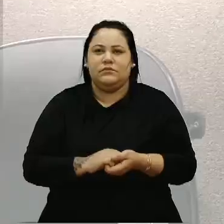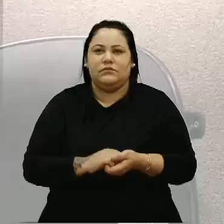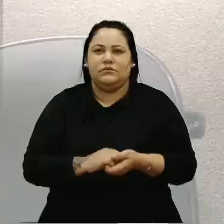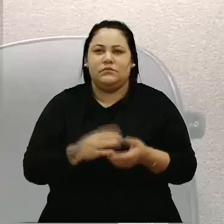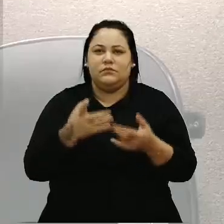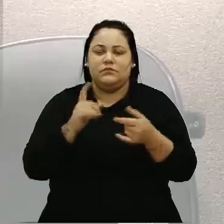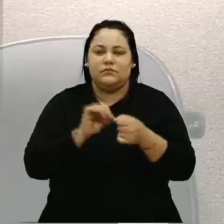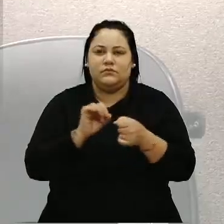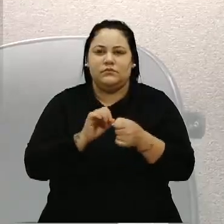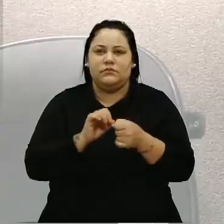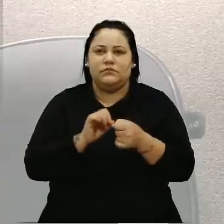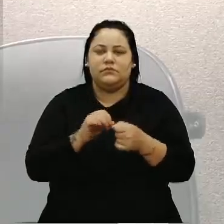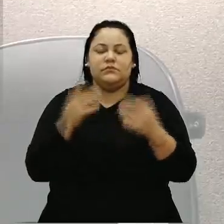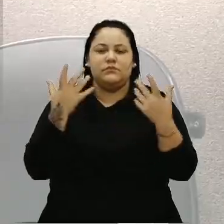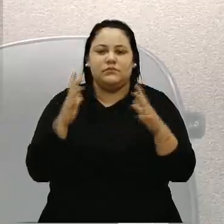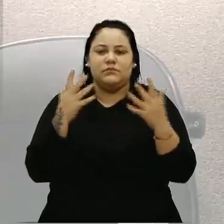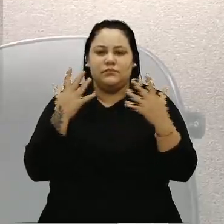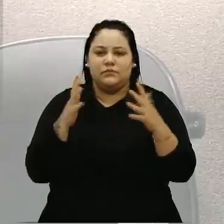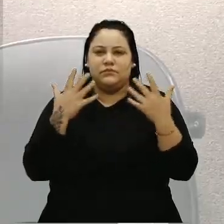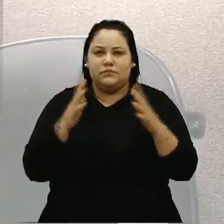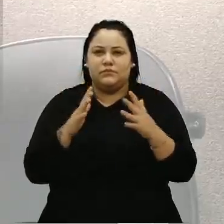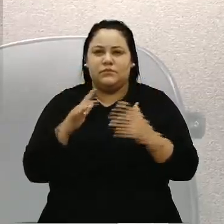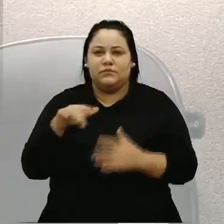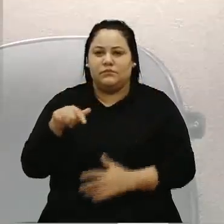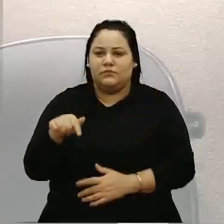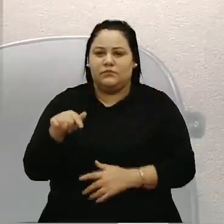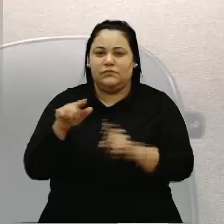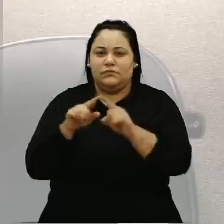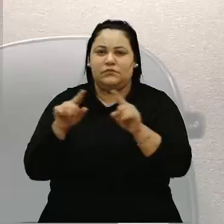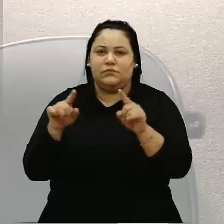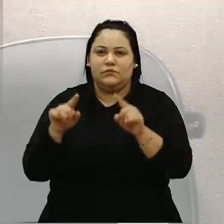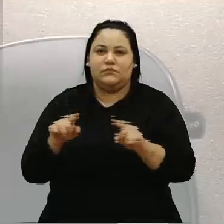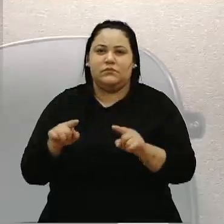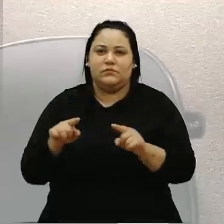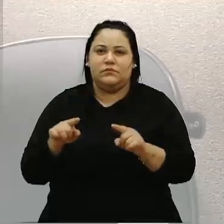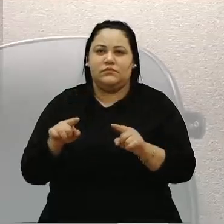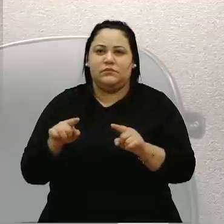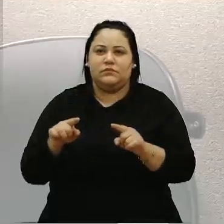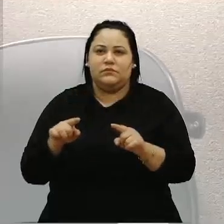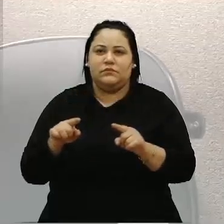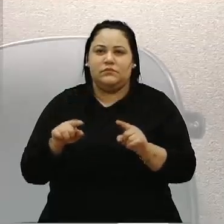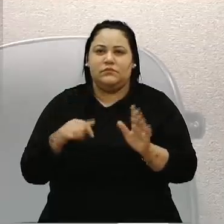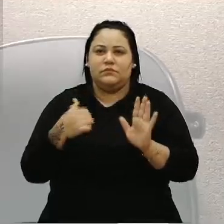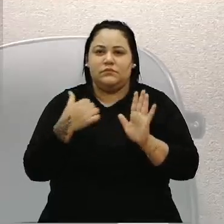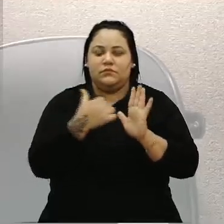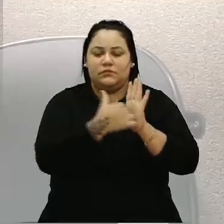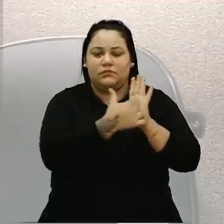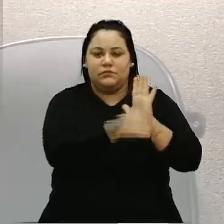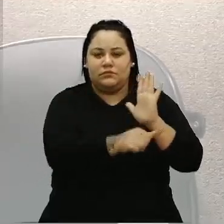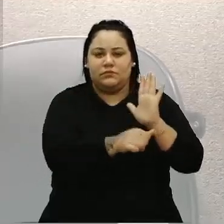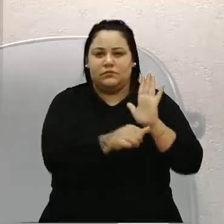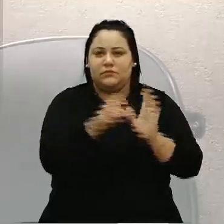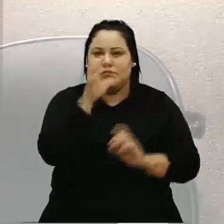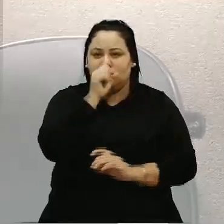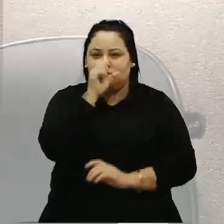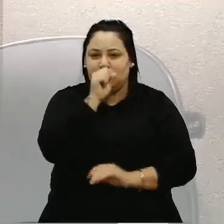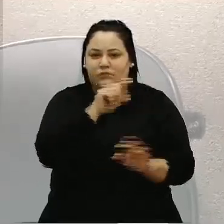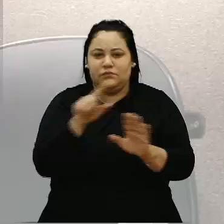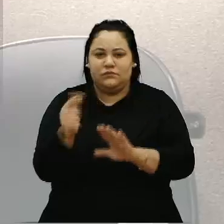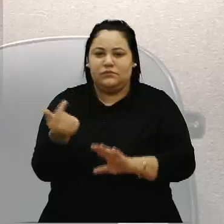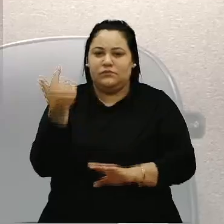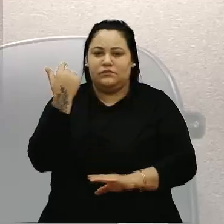de congratulações para 7 colaboradores do adesivaço do sábado passado.